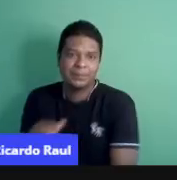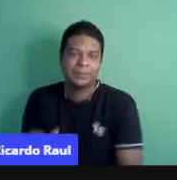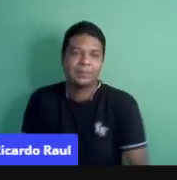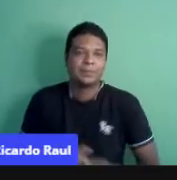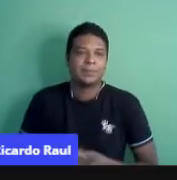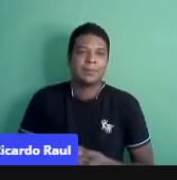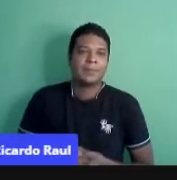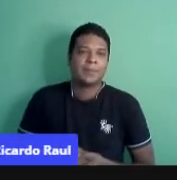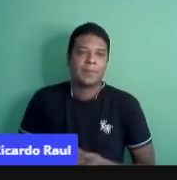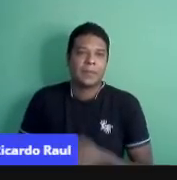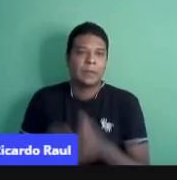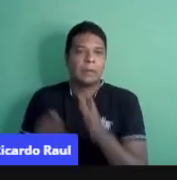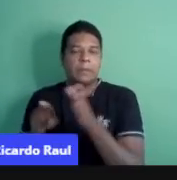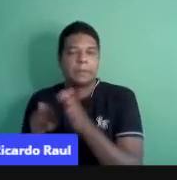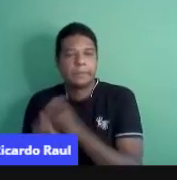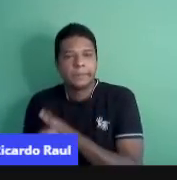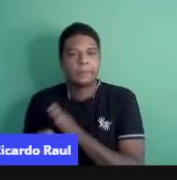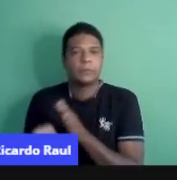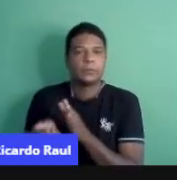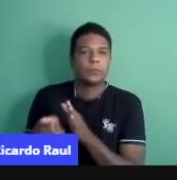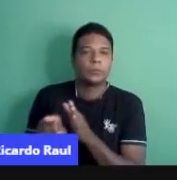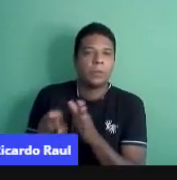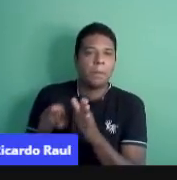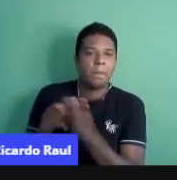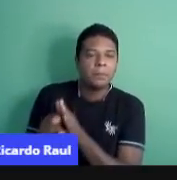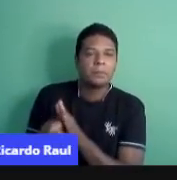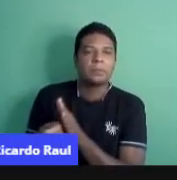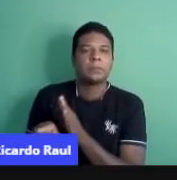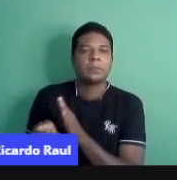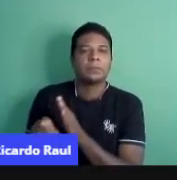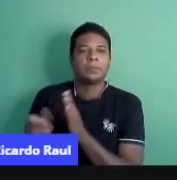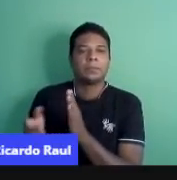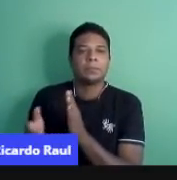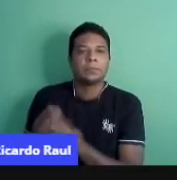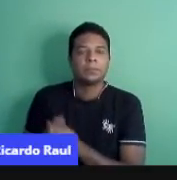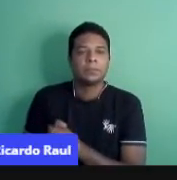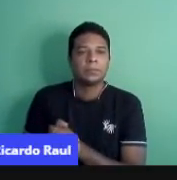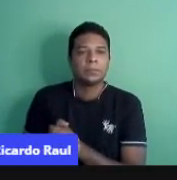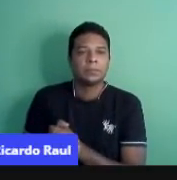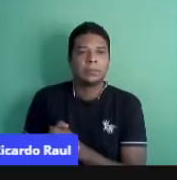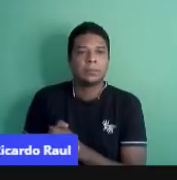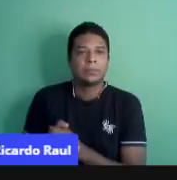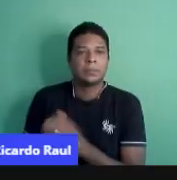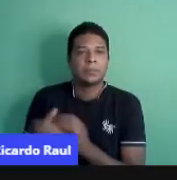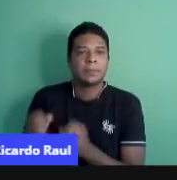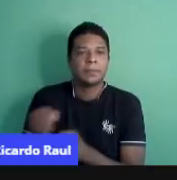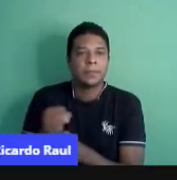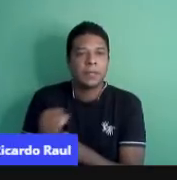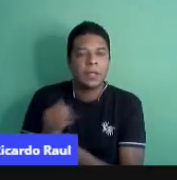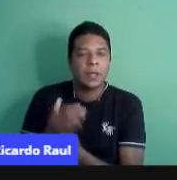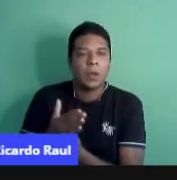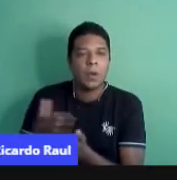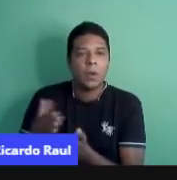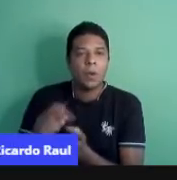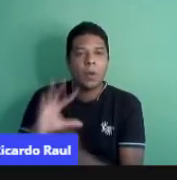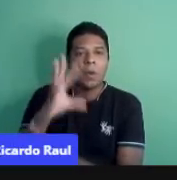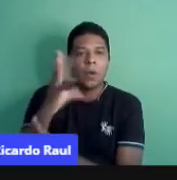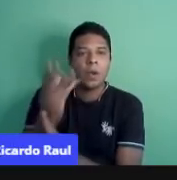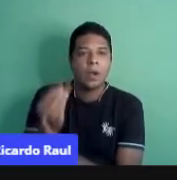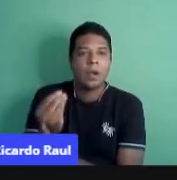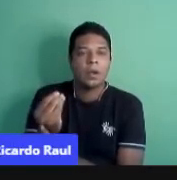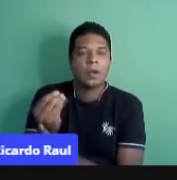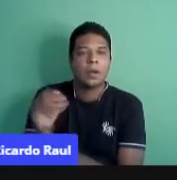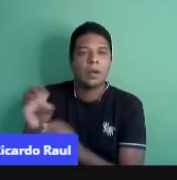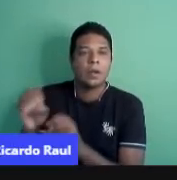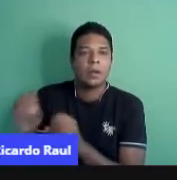um questionamento pontual. Em que ano que se iniciou a arte na educação, por